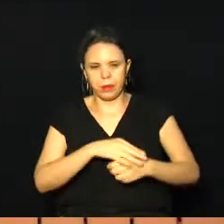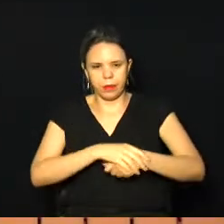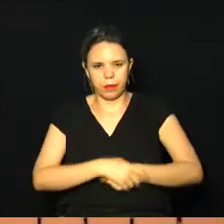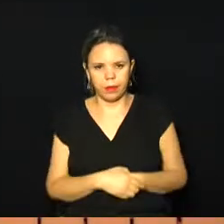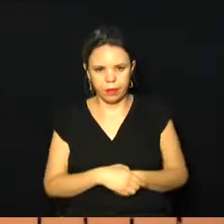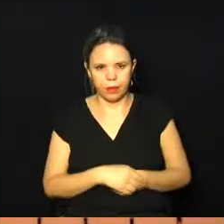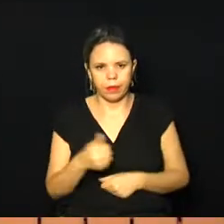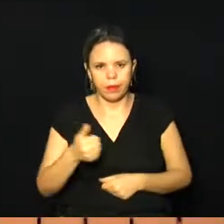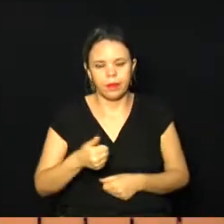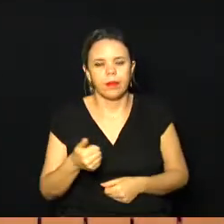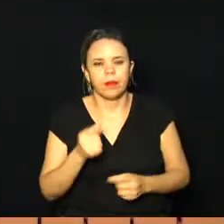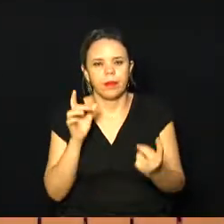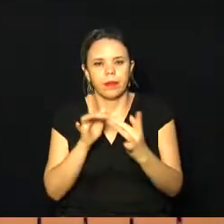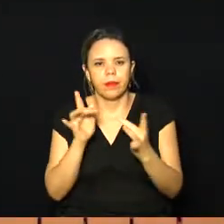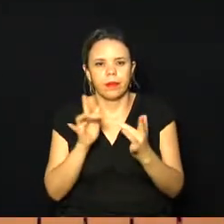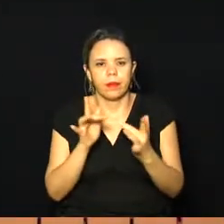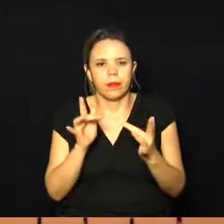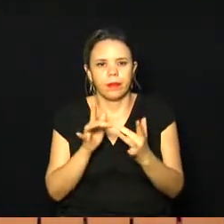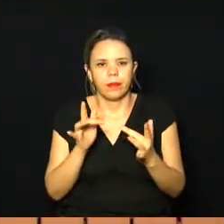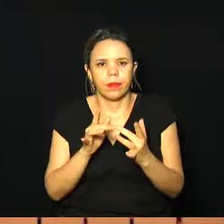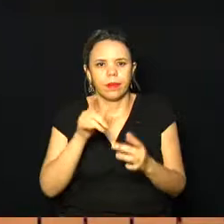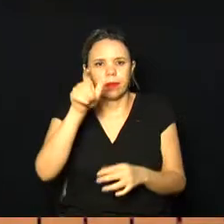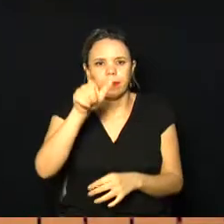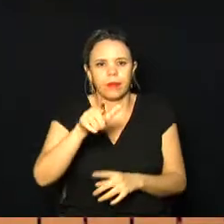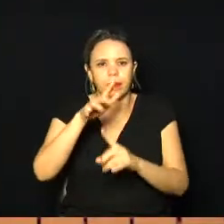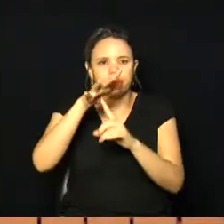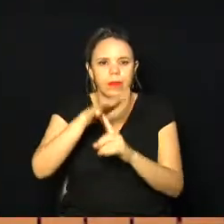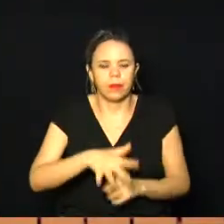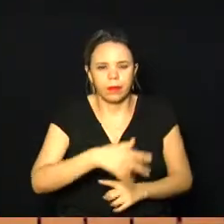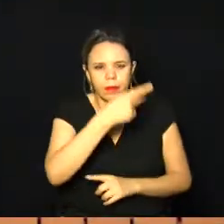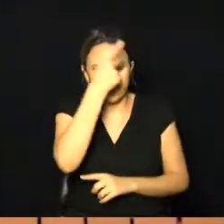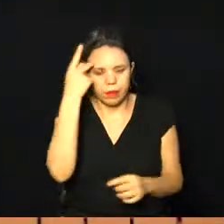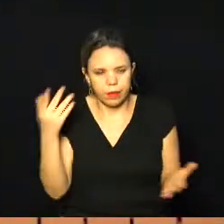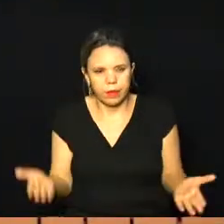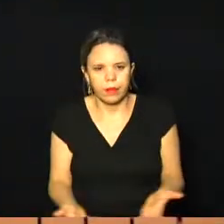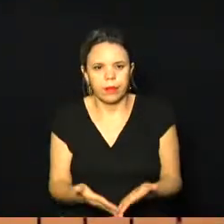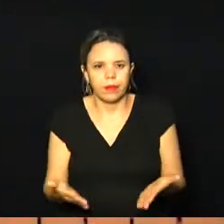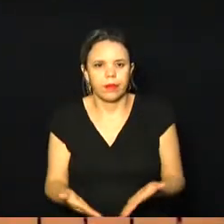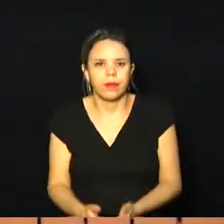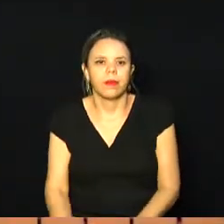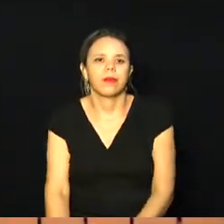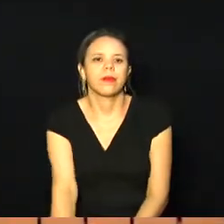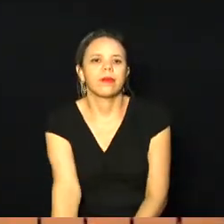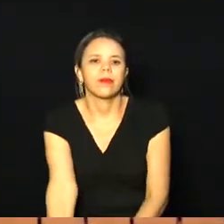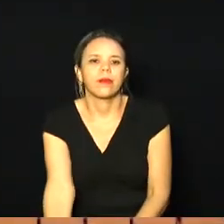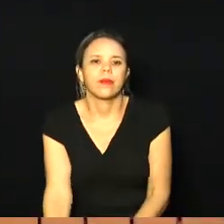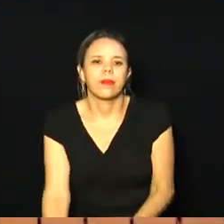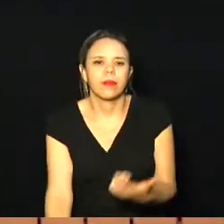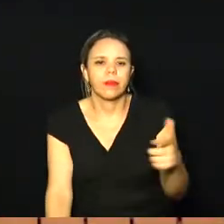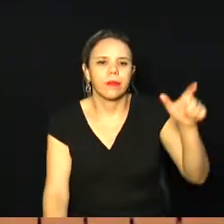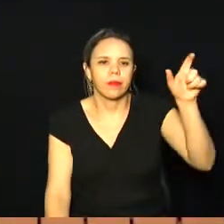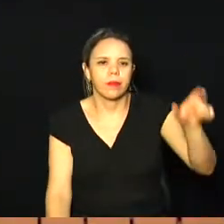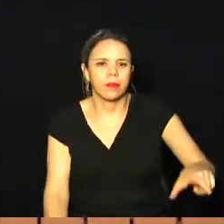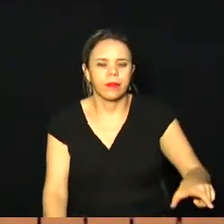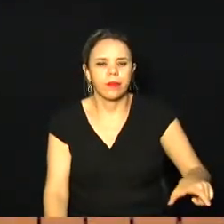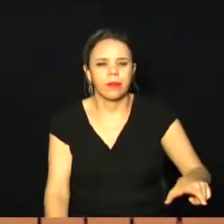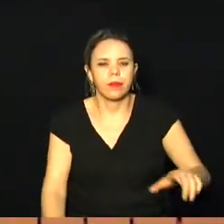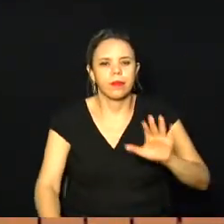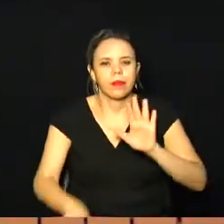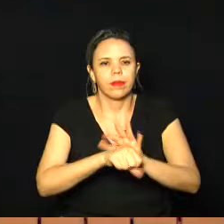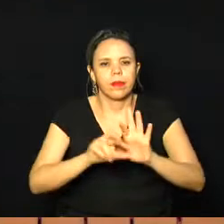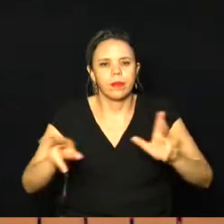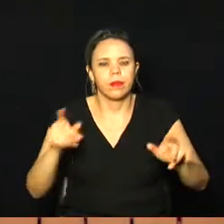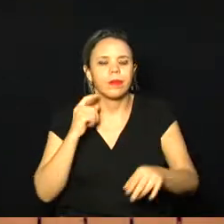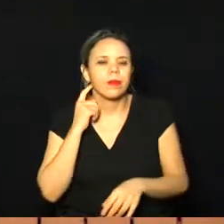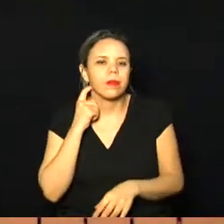os primeiros a terem contato com a vítima, pessoas vulneráveis, e que, ao contrário de outras vítimas de outros crimes,